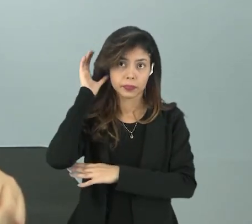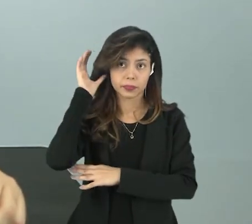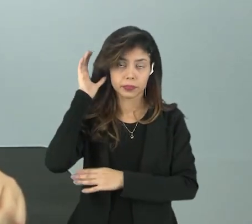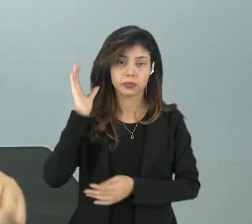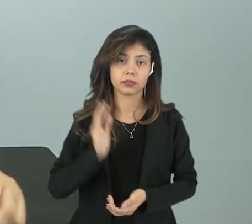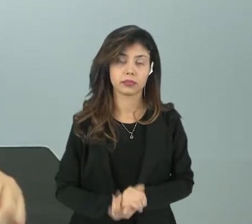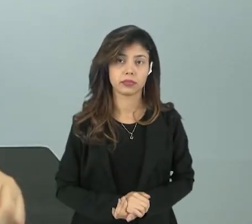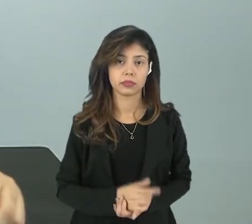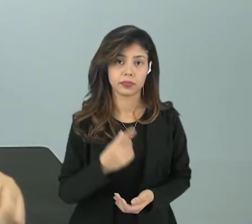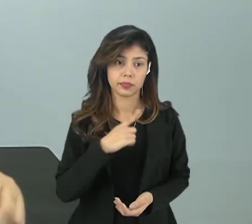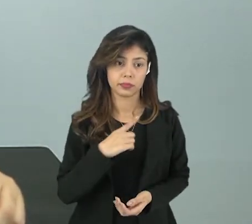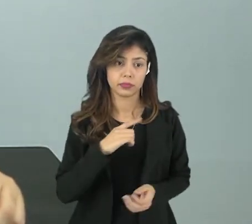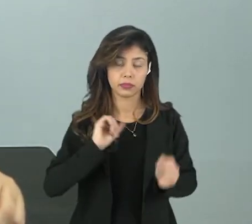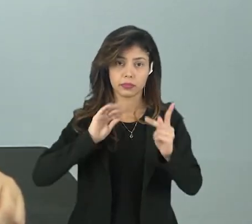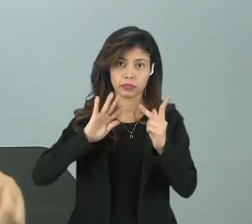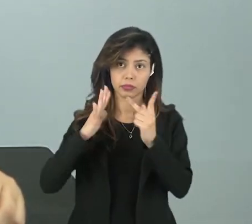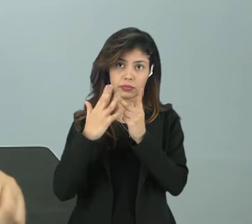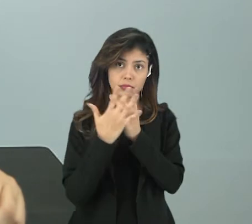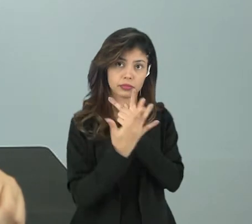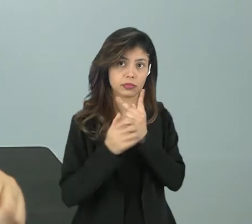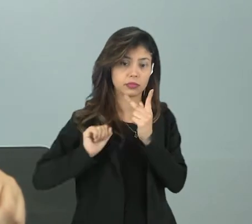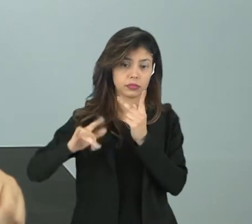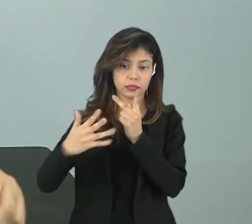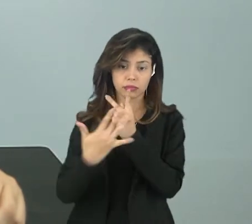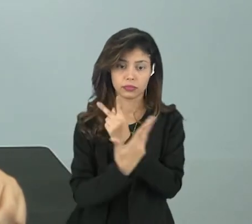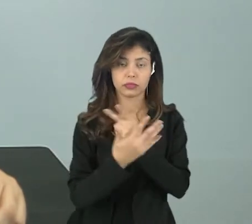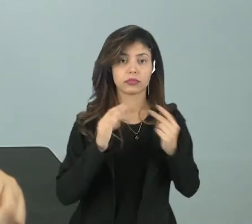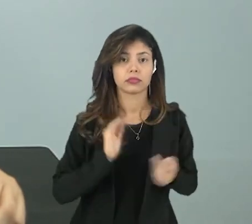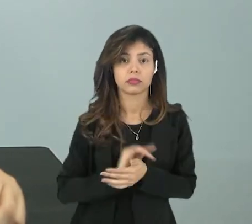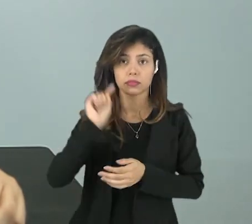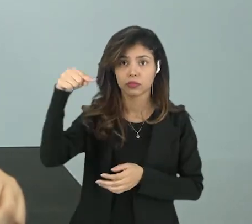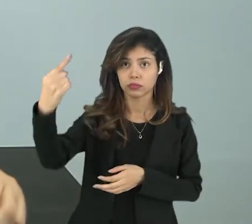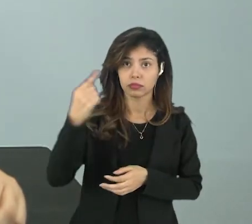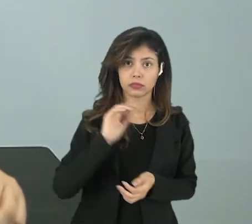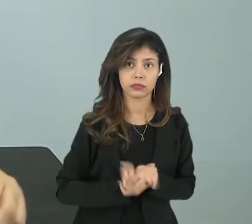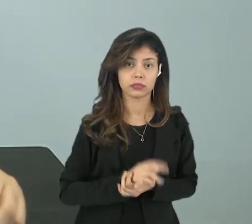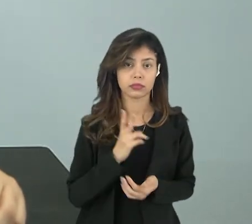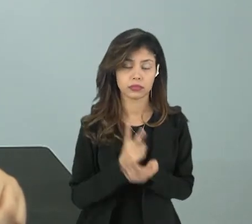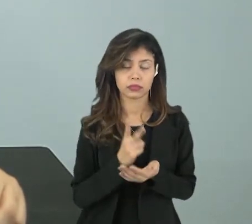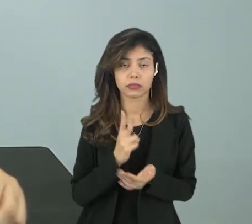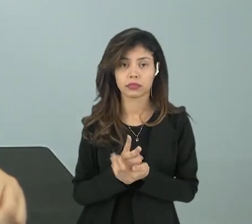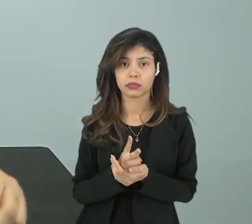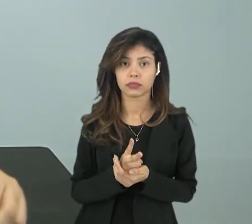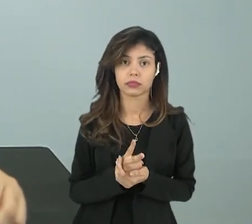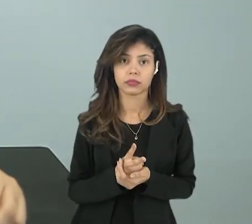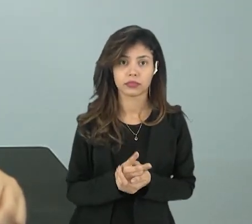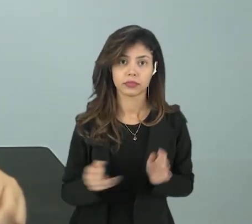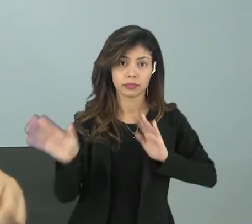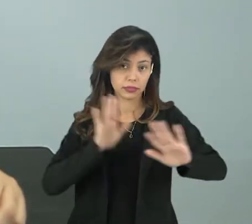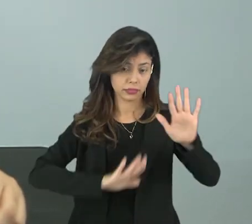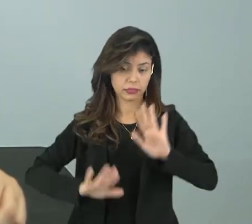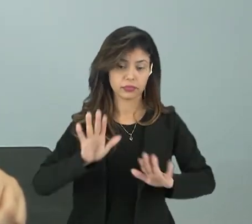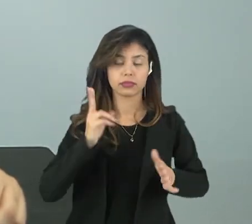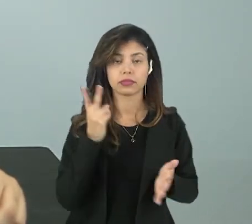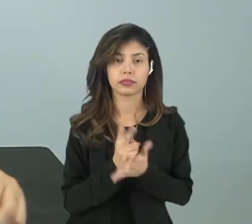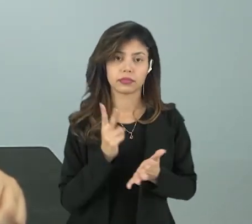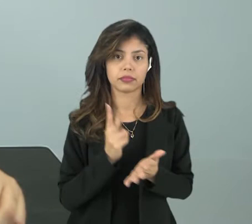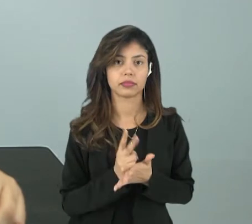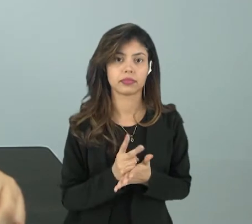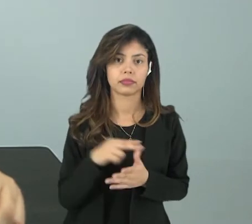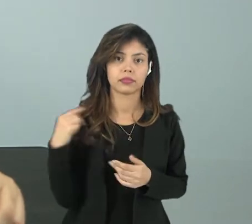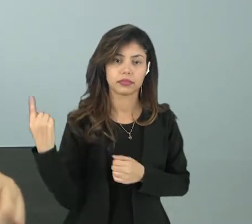que é importante a gente ter o horto florestal, que lá eles sempre estão cuidando